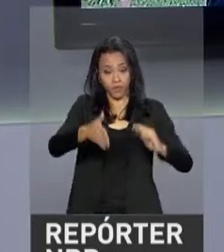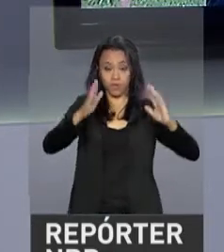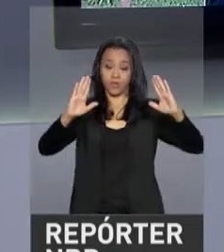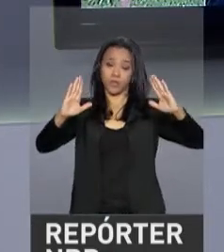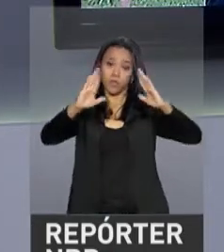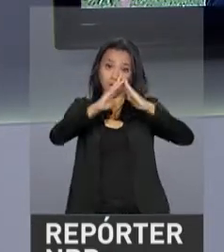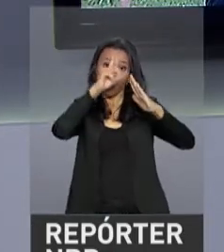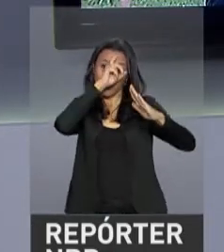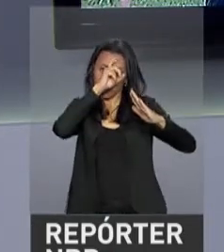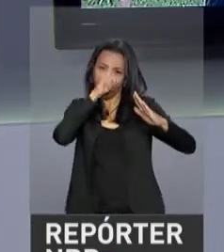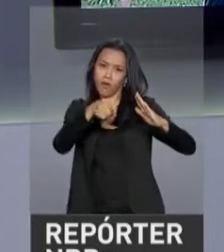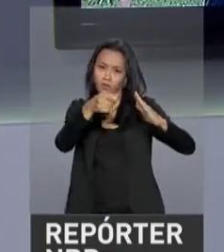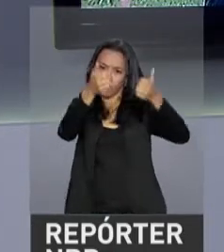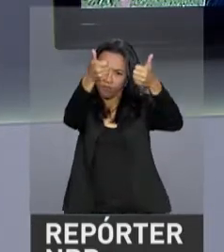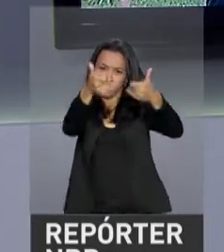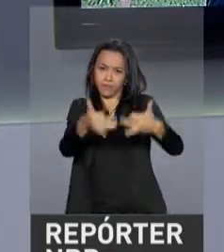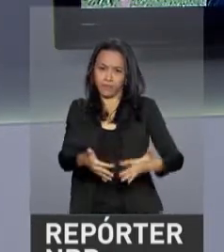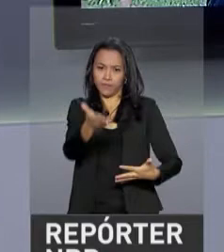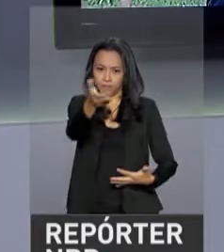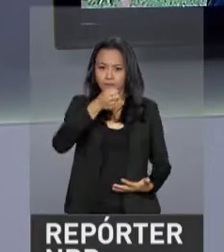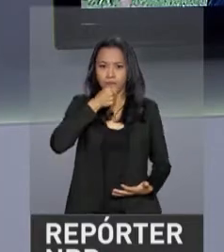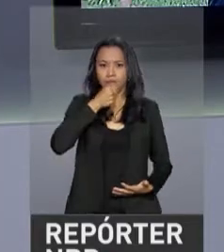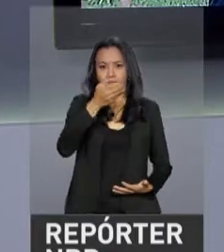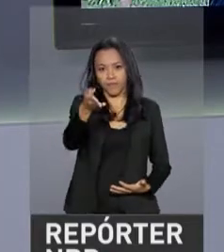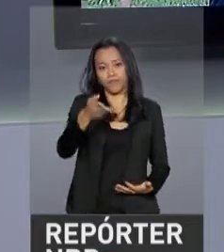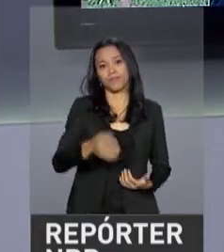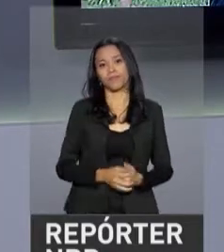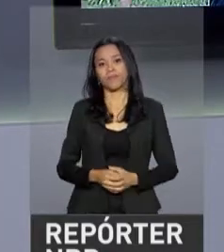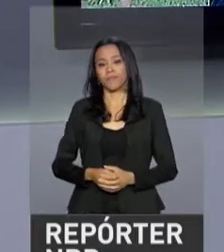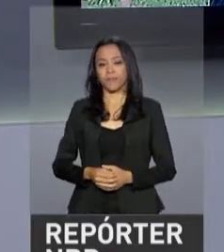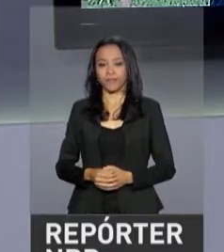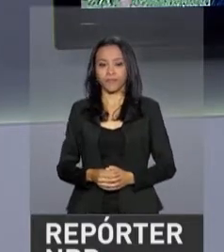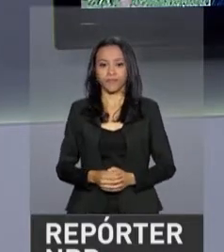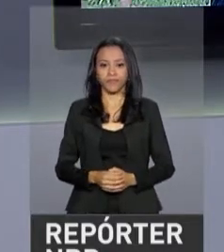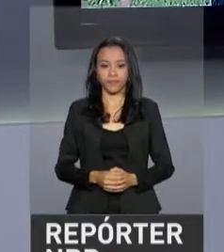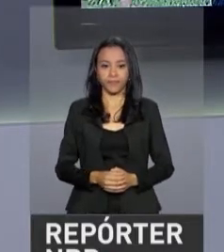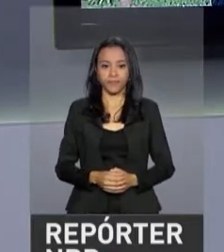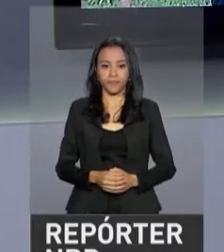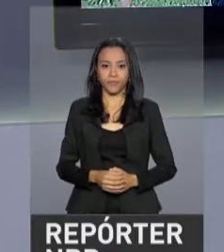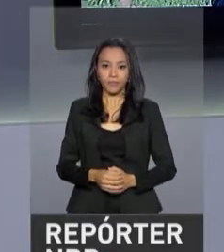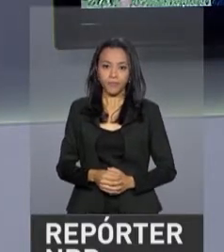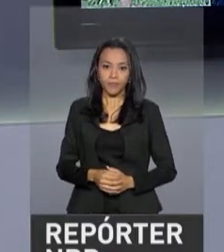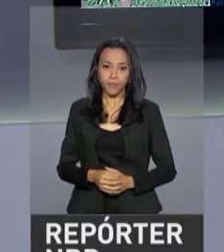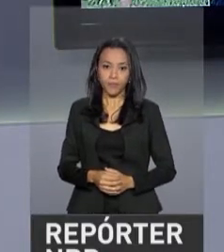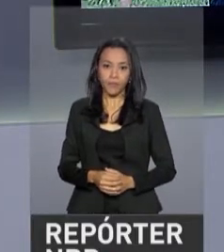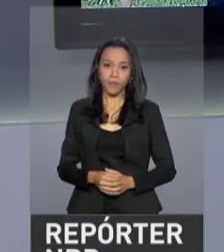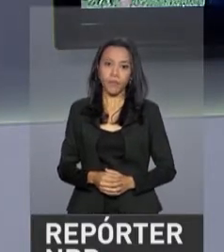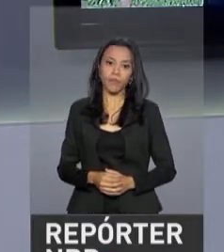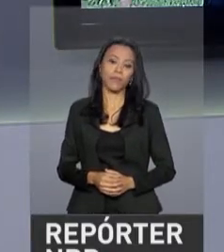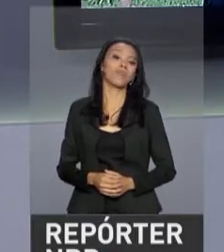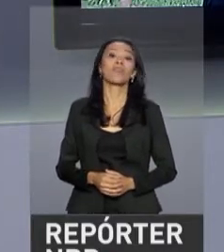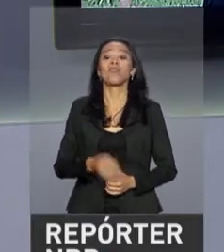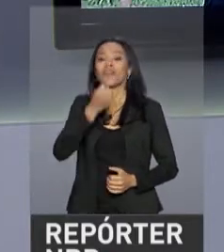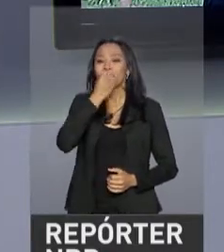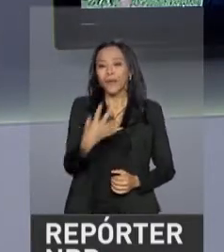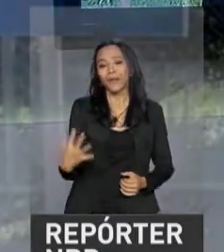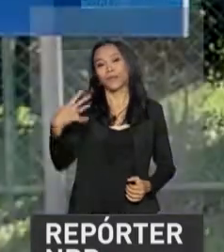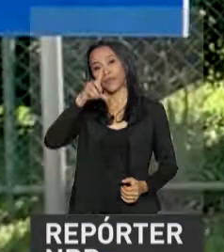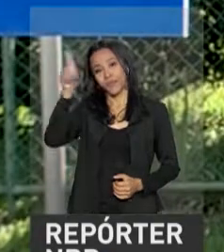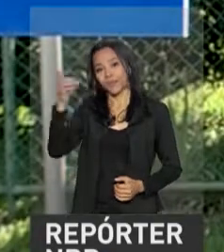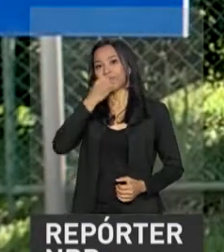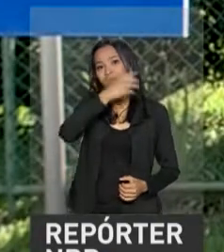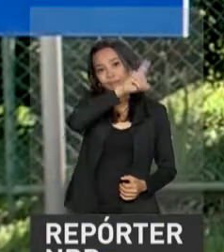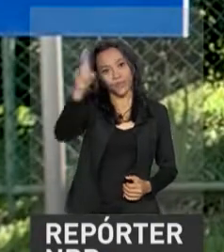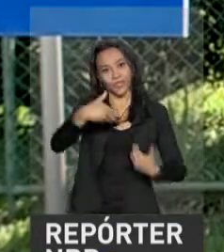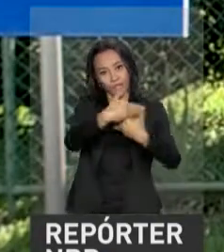fernandes que tem mais informações olá macia com você bom dia pra isso bom dia a todos